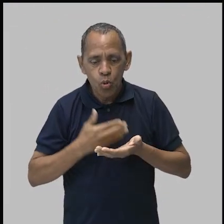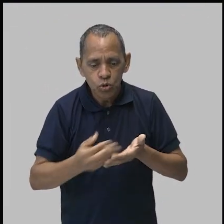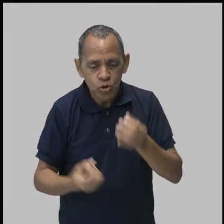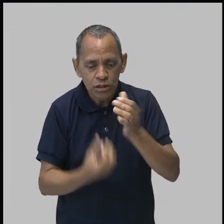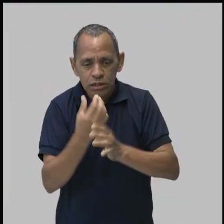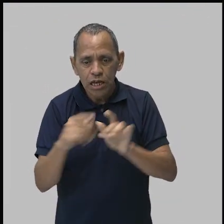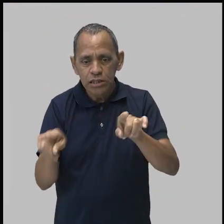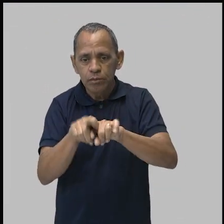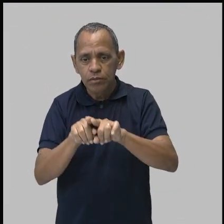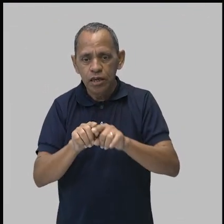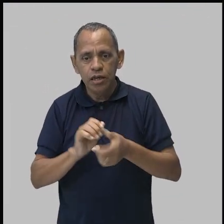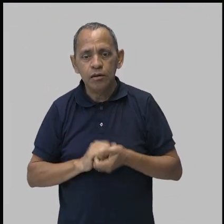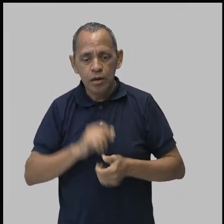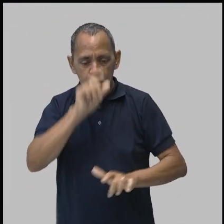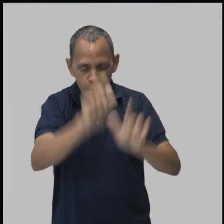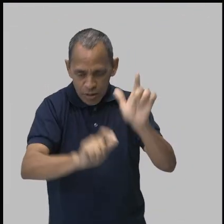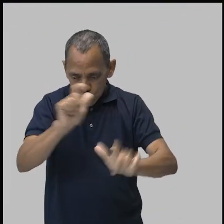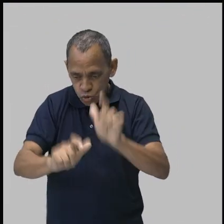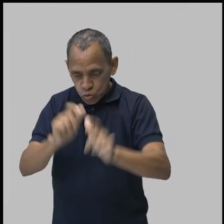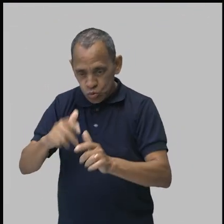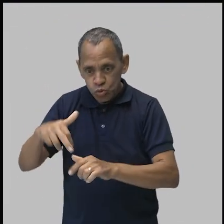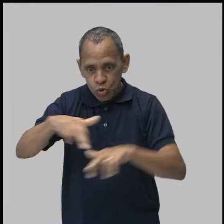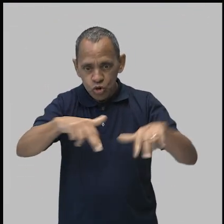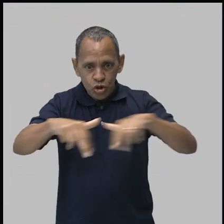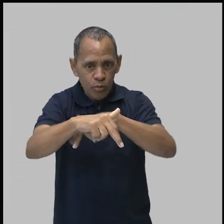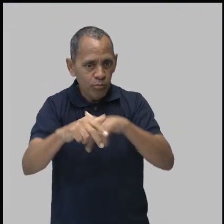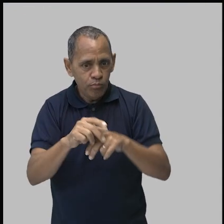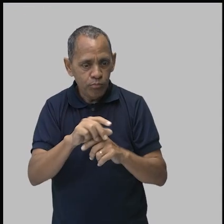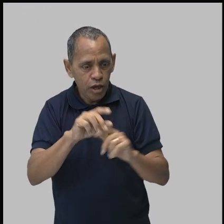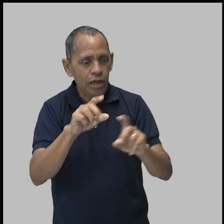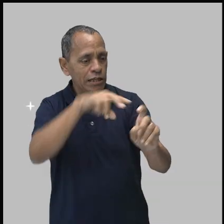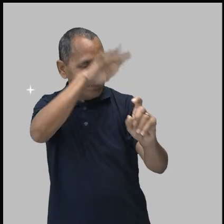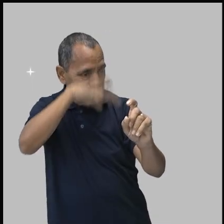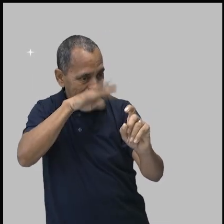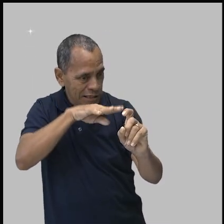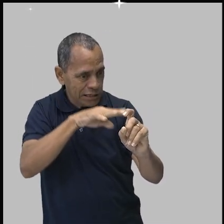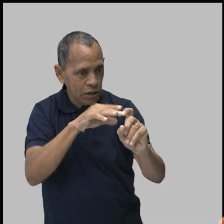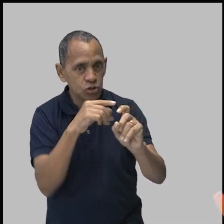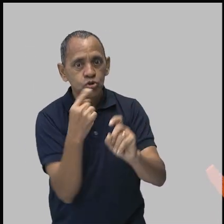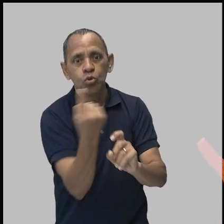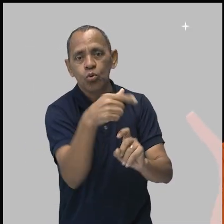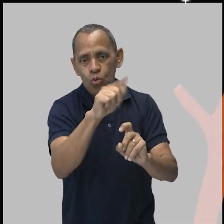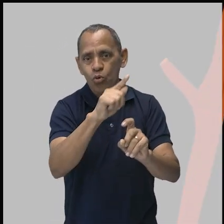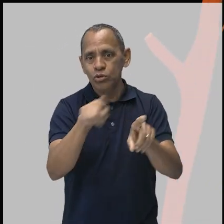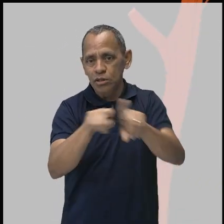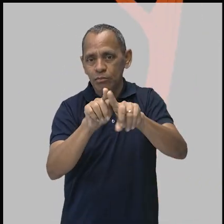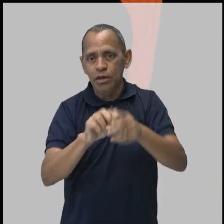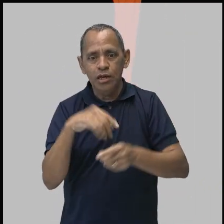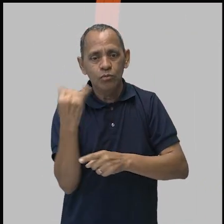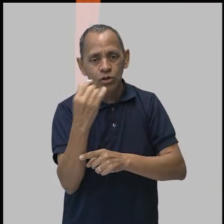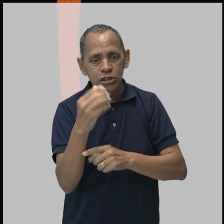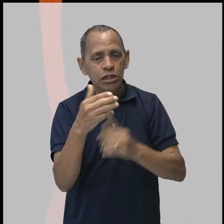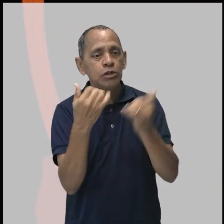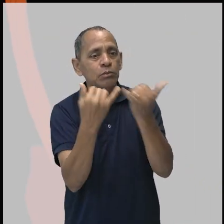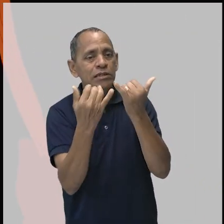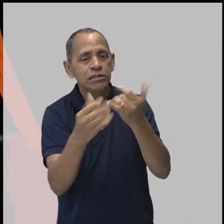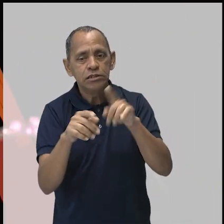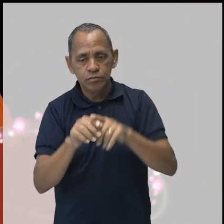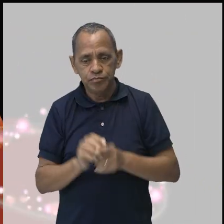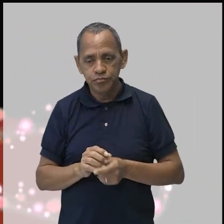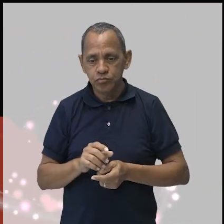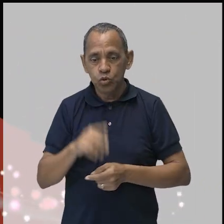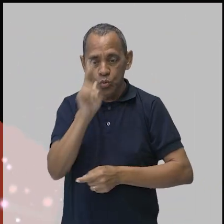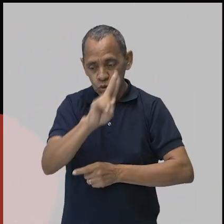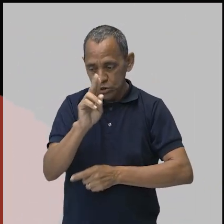criar outros Nhamandu, divindades semelhantes a ele. Depois, usando a ponta de seu bastão e o